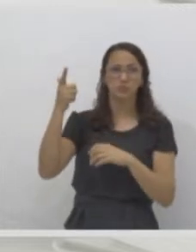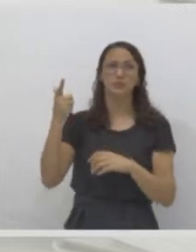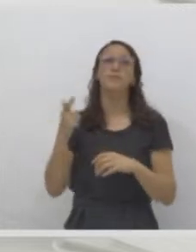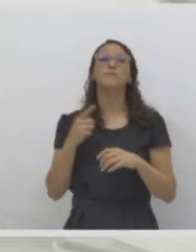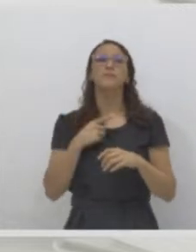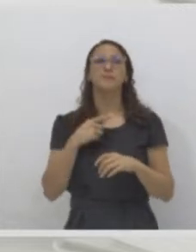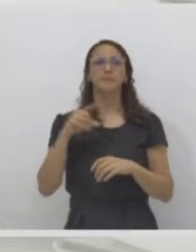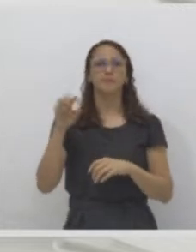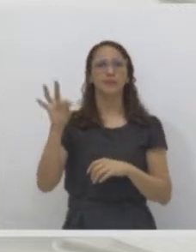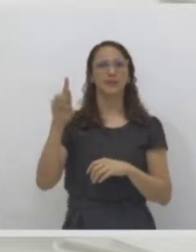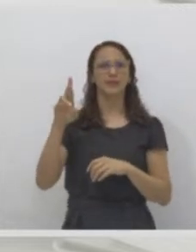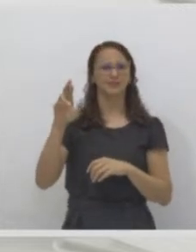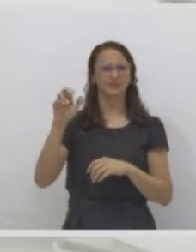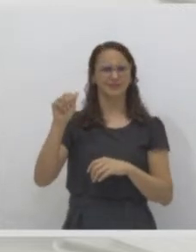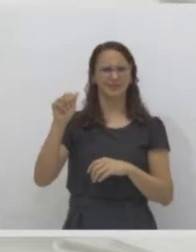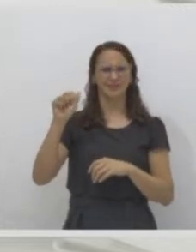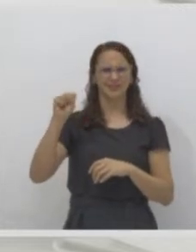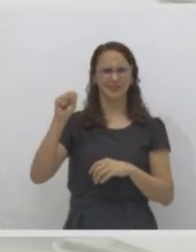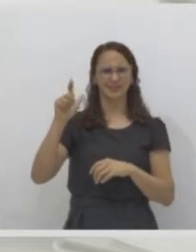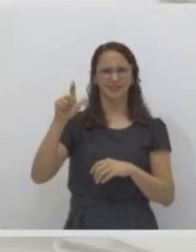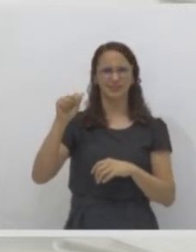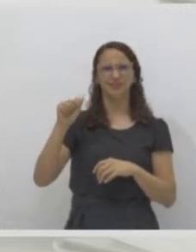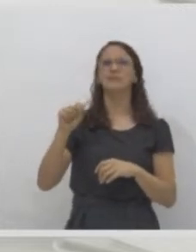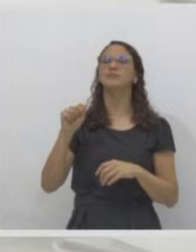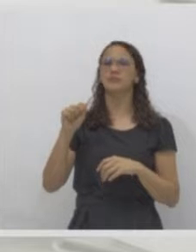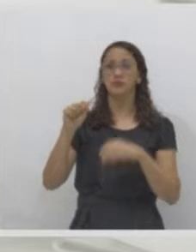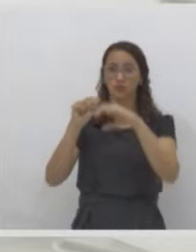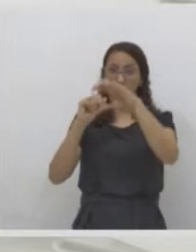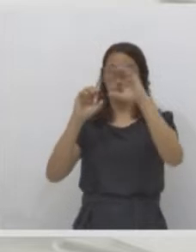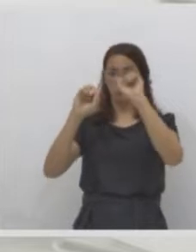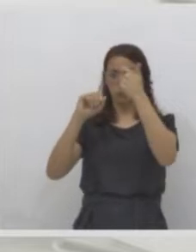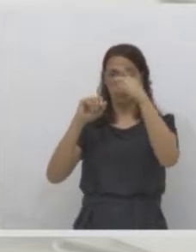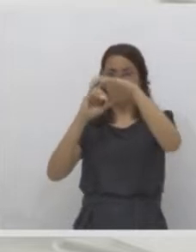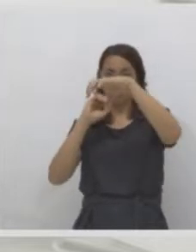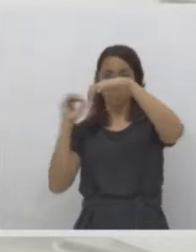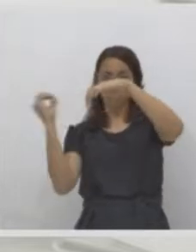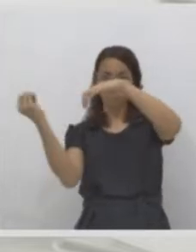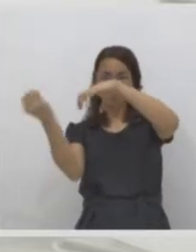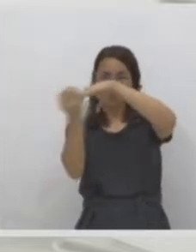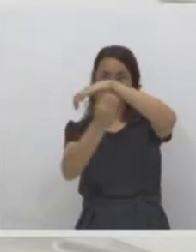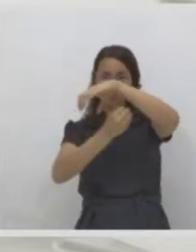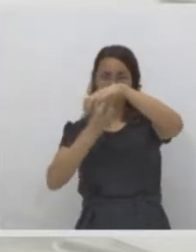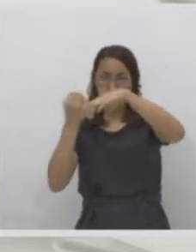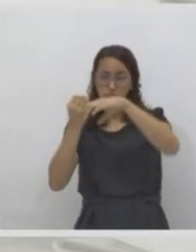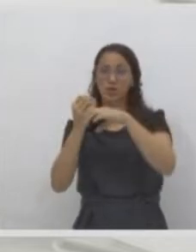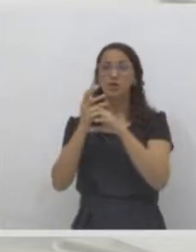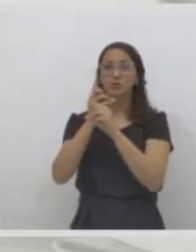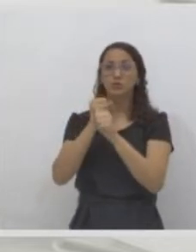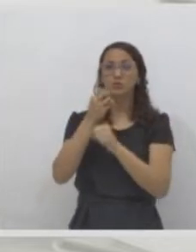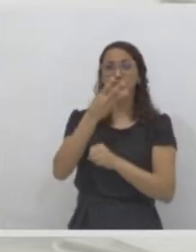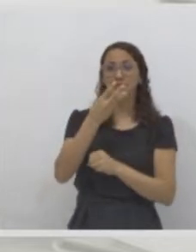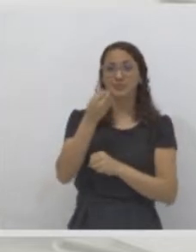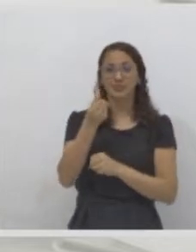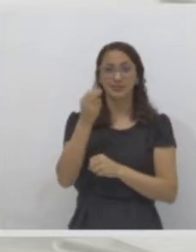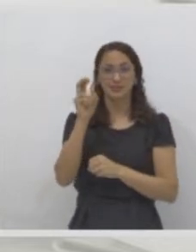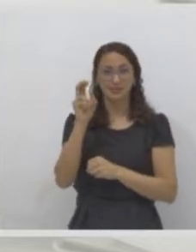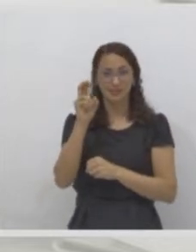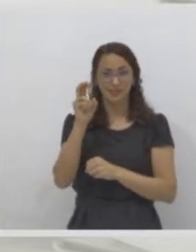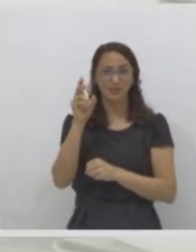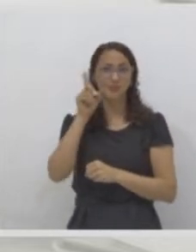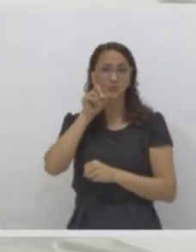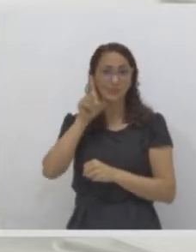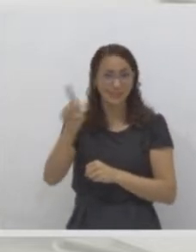365 dias e 6 horas. Faltou aí a palavrinha dia, tá? Acrescenta no teu caderno, que corresponde a 1